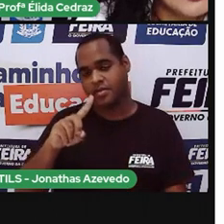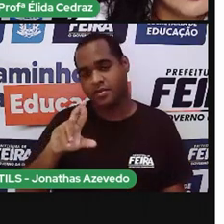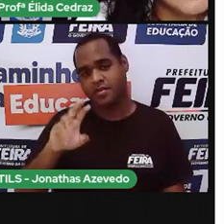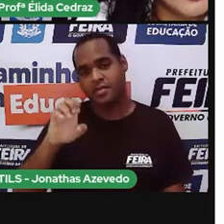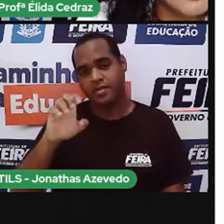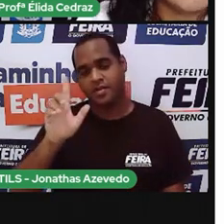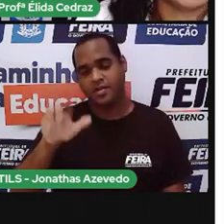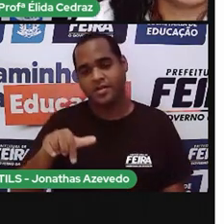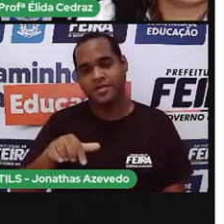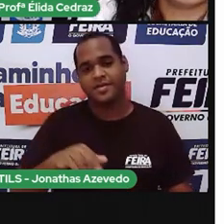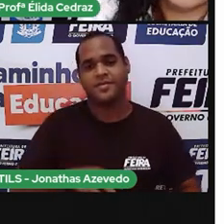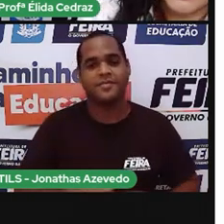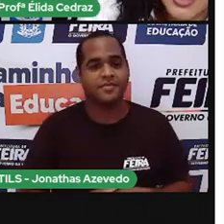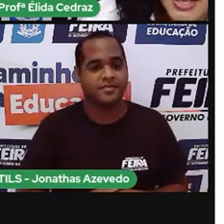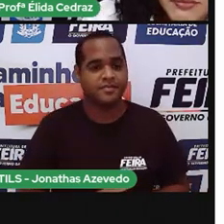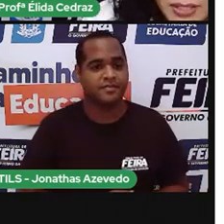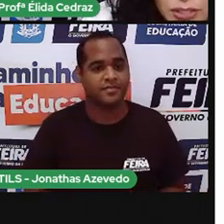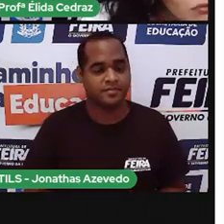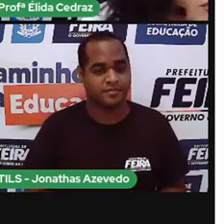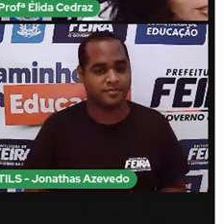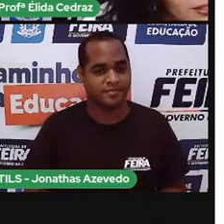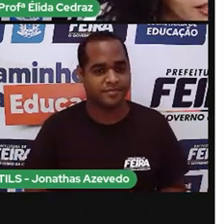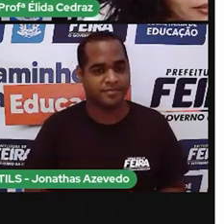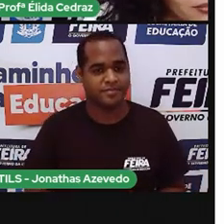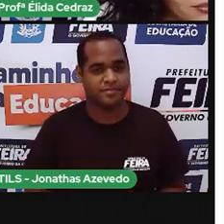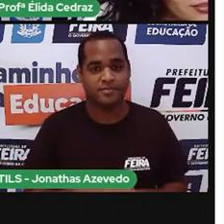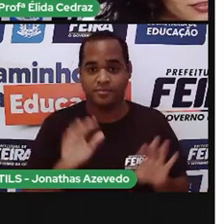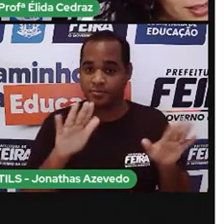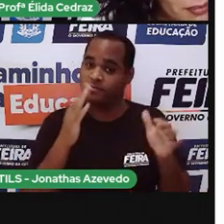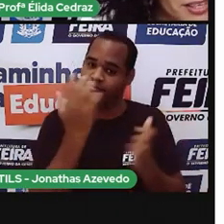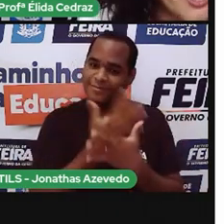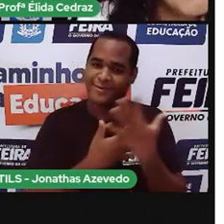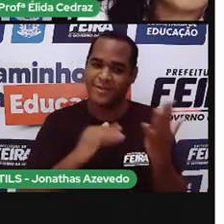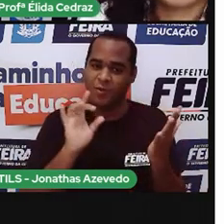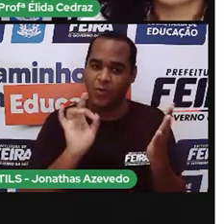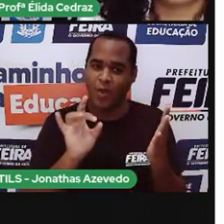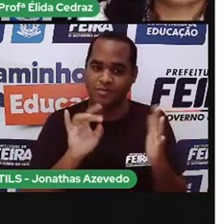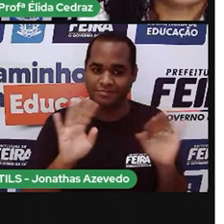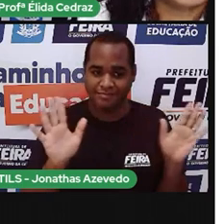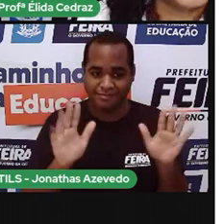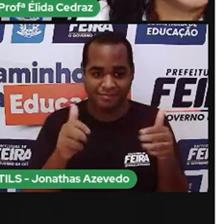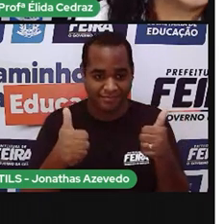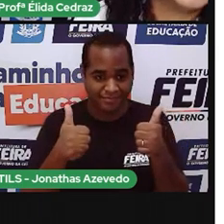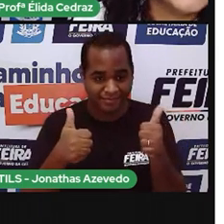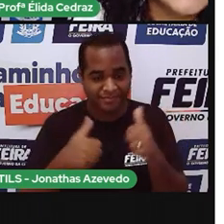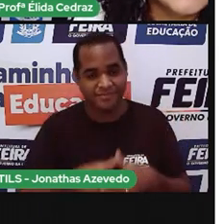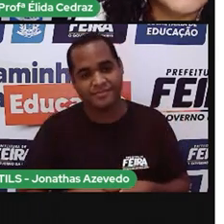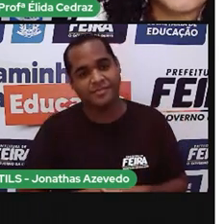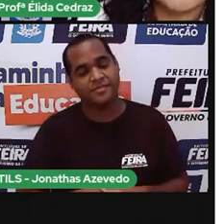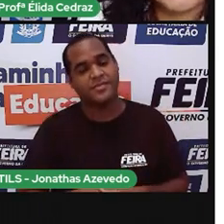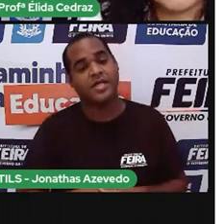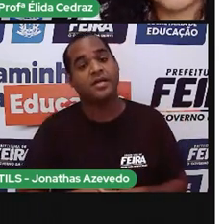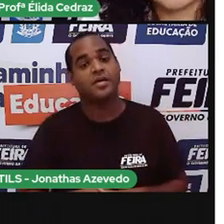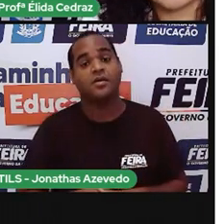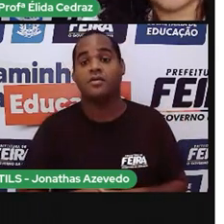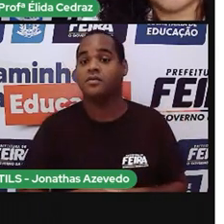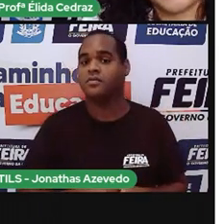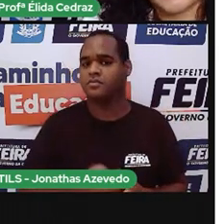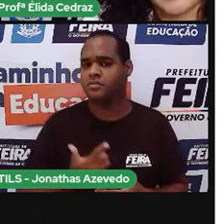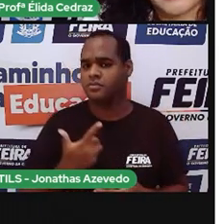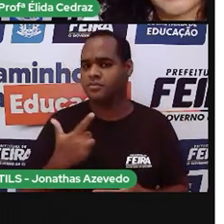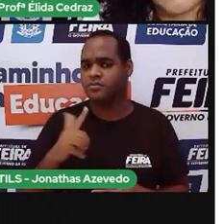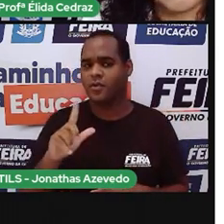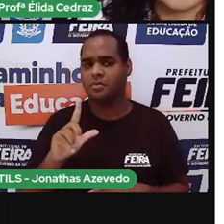do Mestre André você só vai cantar tá bem um instrumento